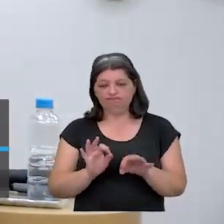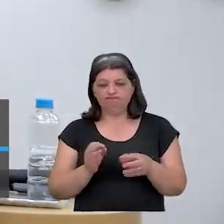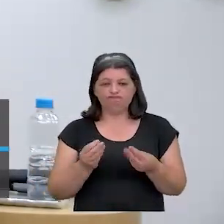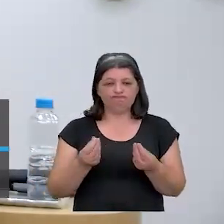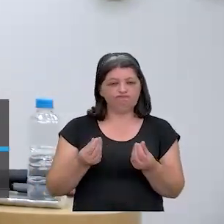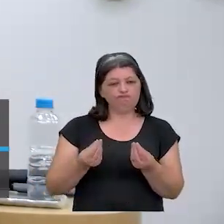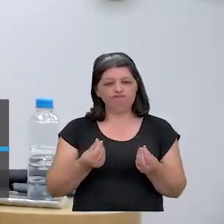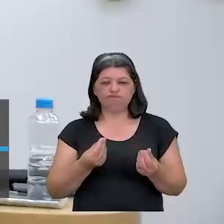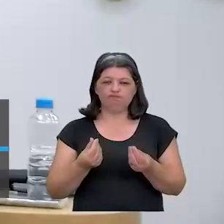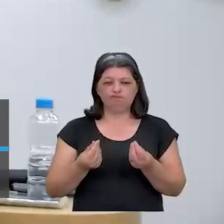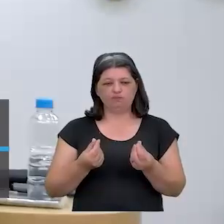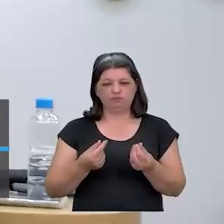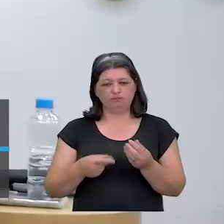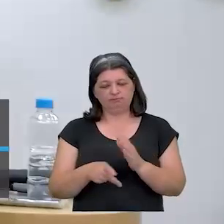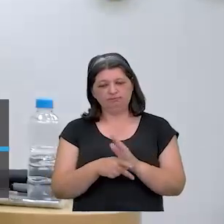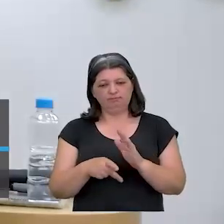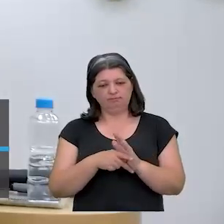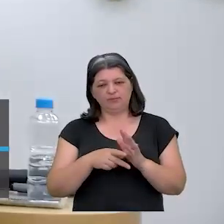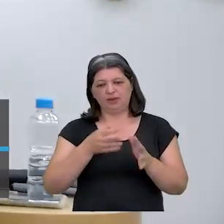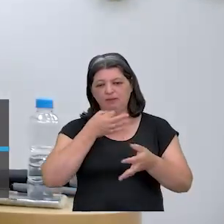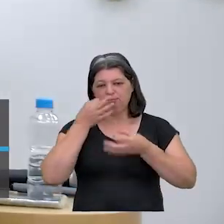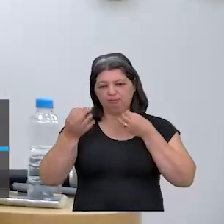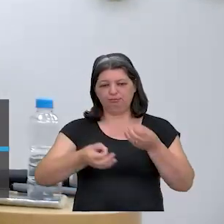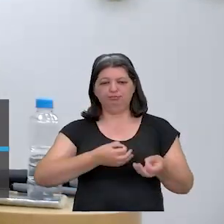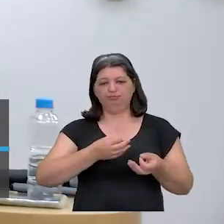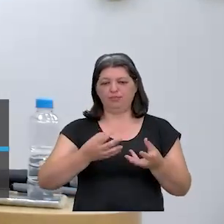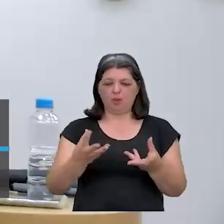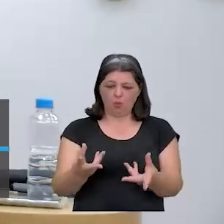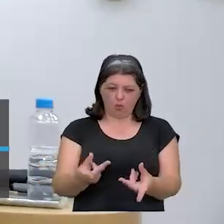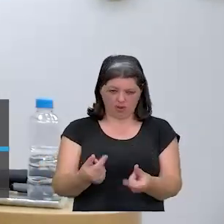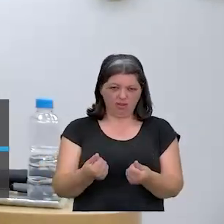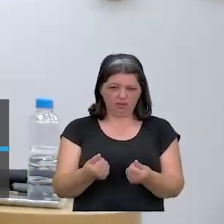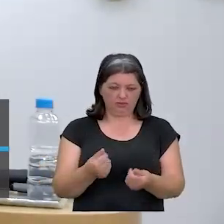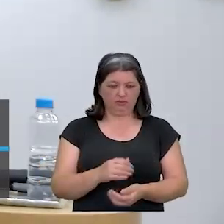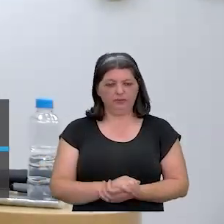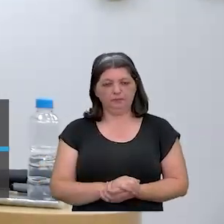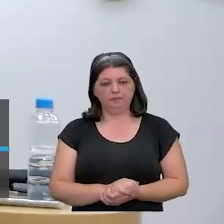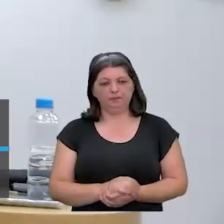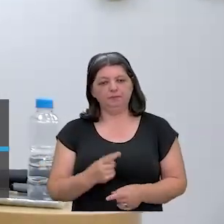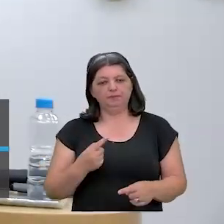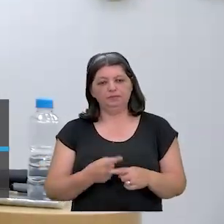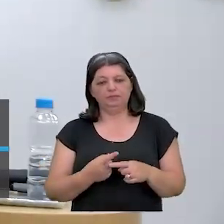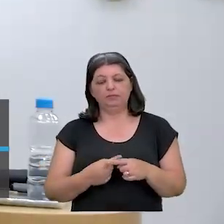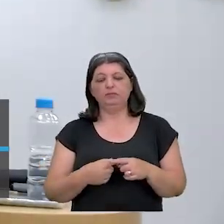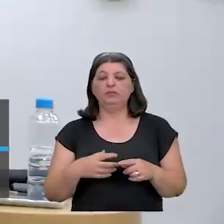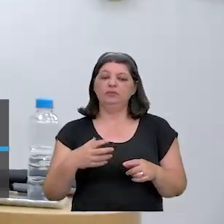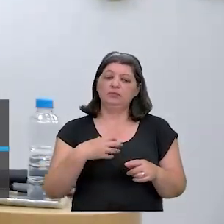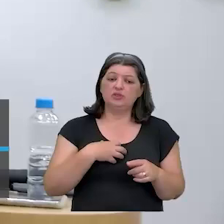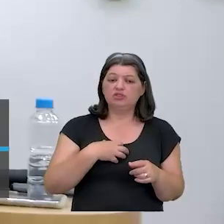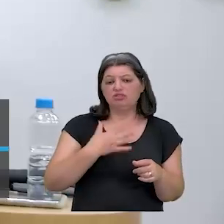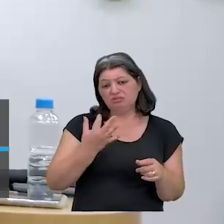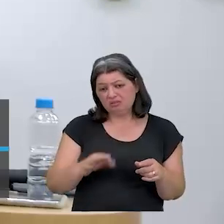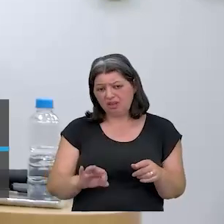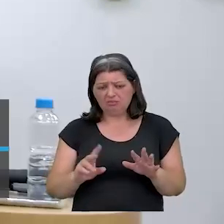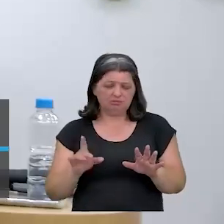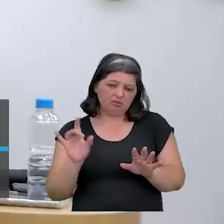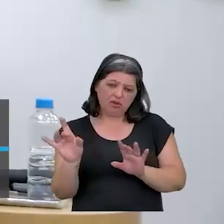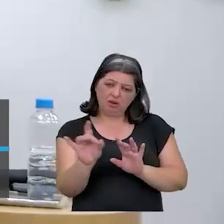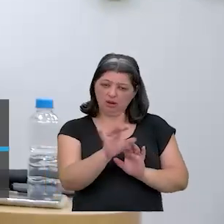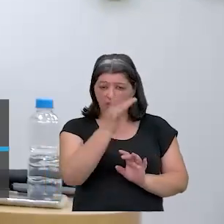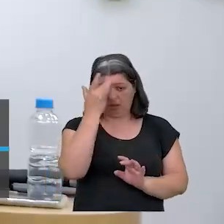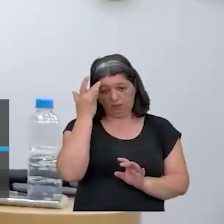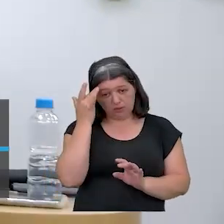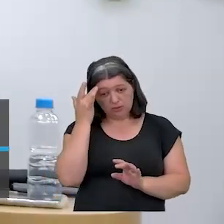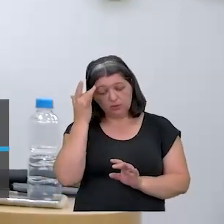mais substância para falar disso. Uhum. Não há um formato único ou ideal de fanzine. Então, cada pessoa